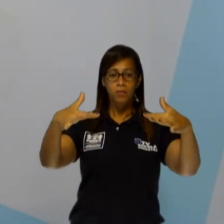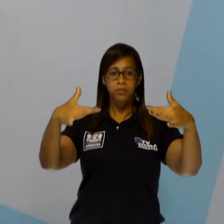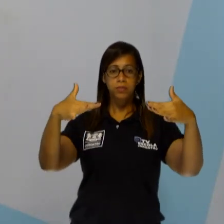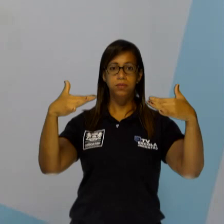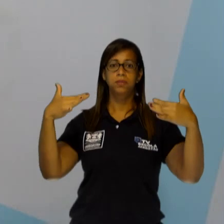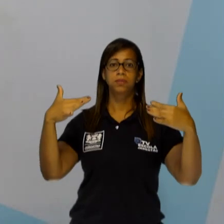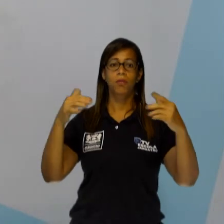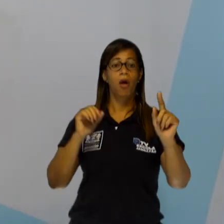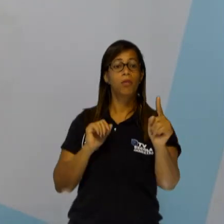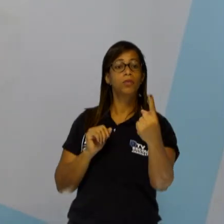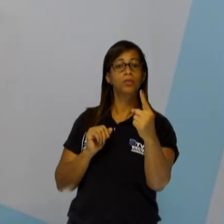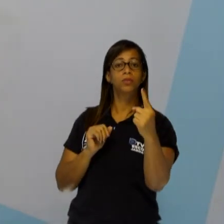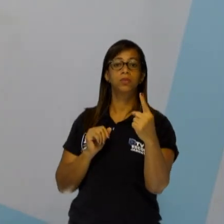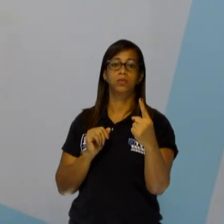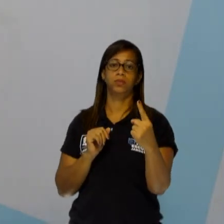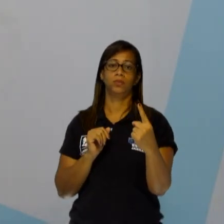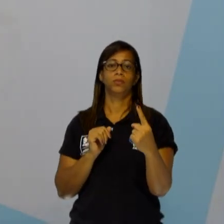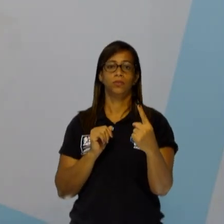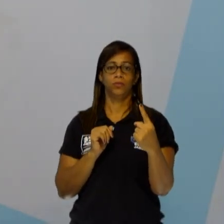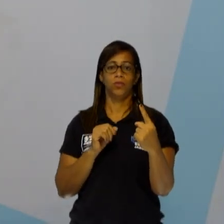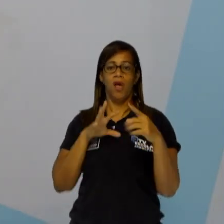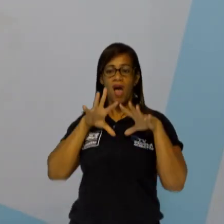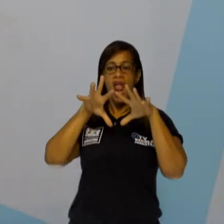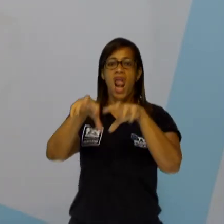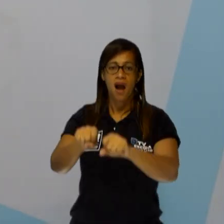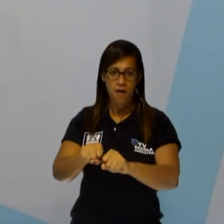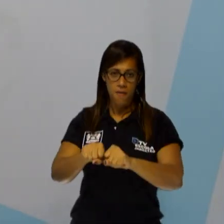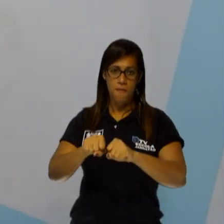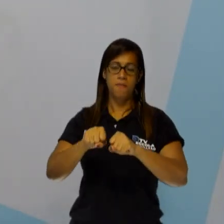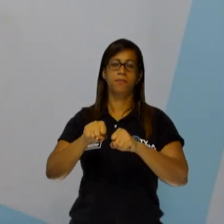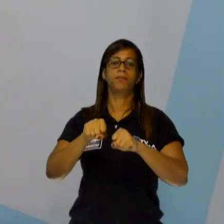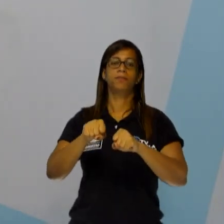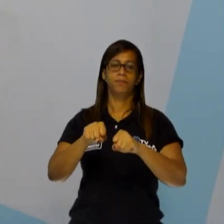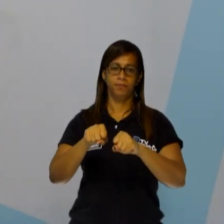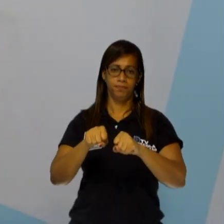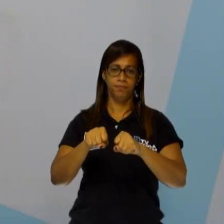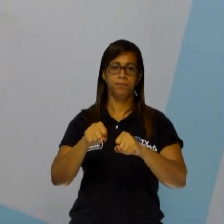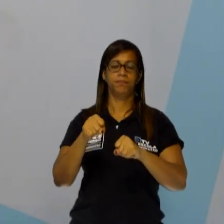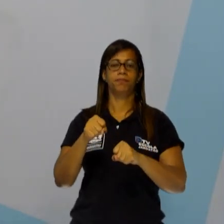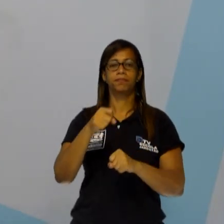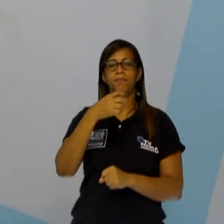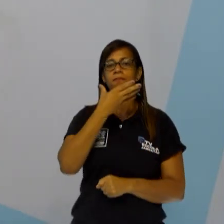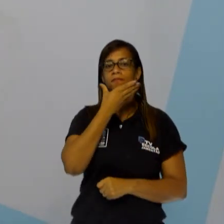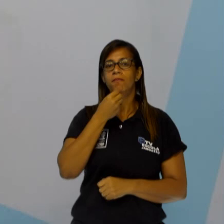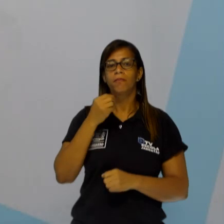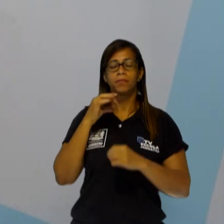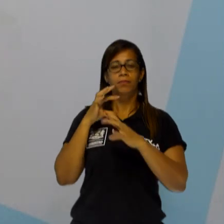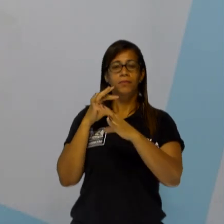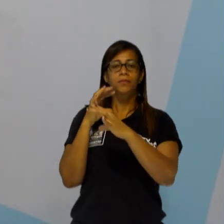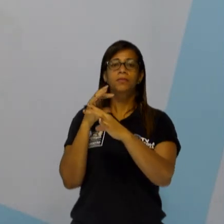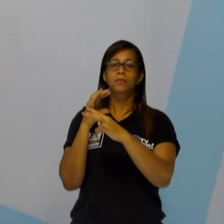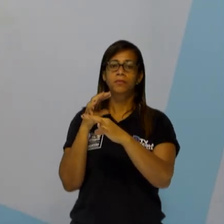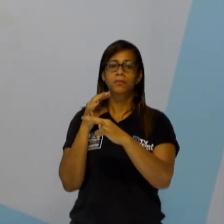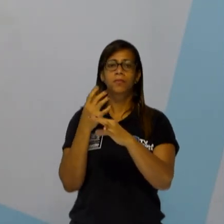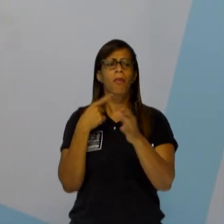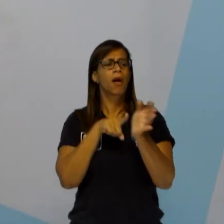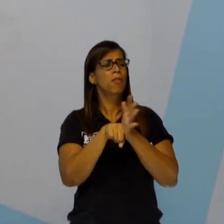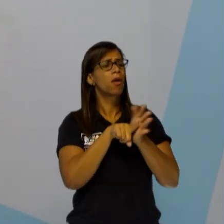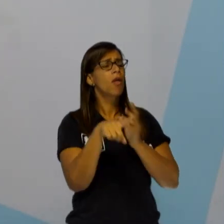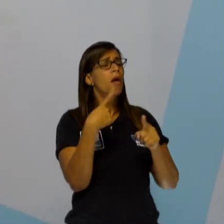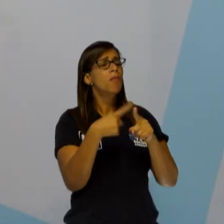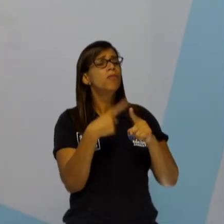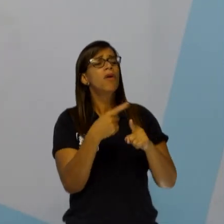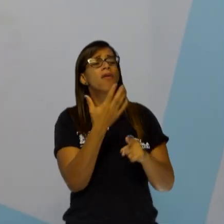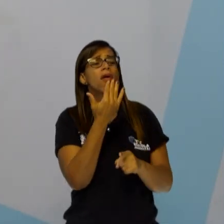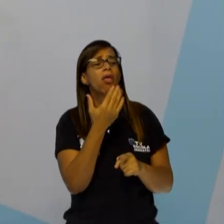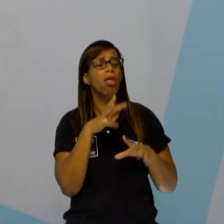aquela música, um dos animais vem e devora o flautista. E aí todo mundo fica sem entender nada, dizendo, os outros animais falam para ele, mas por que você